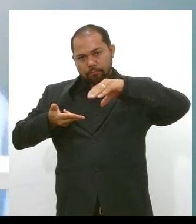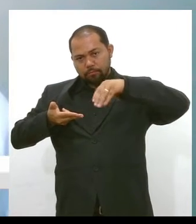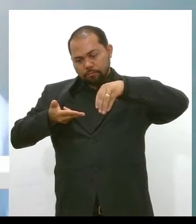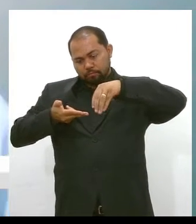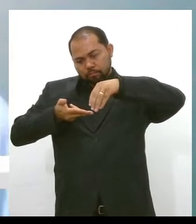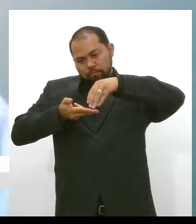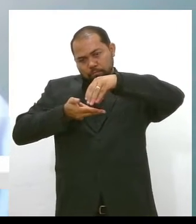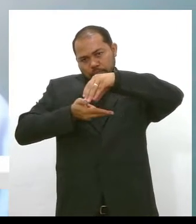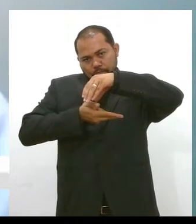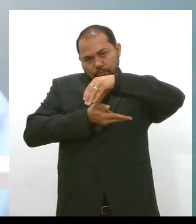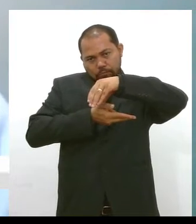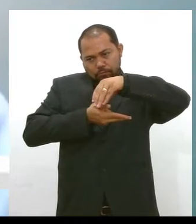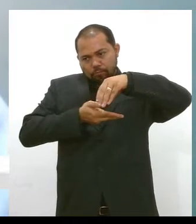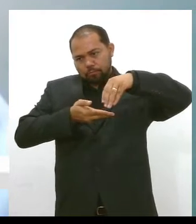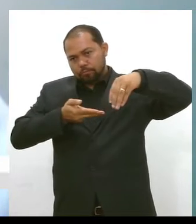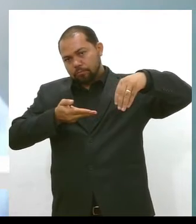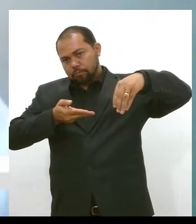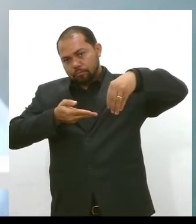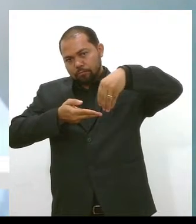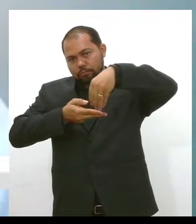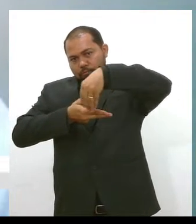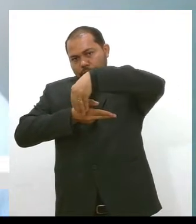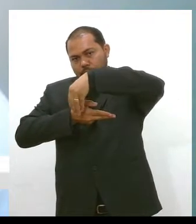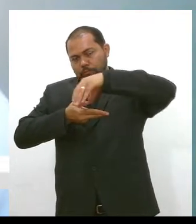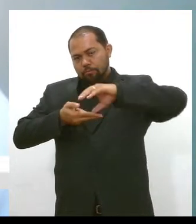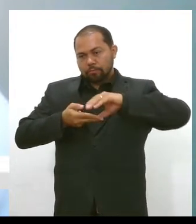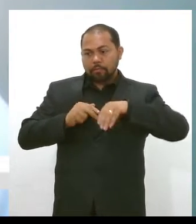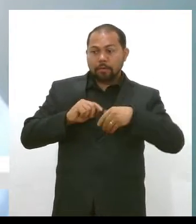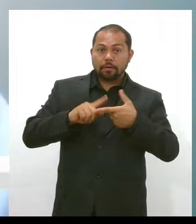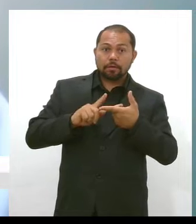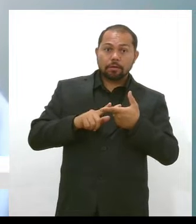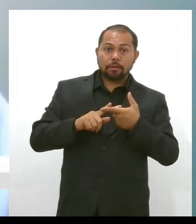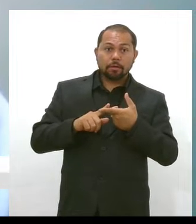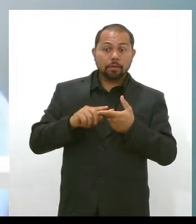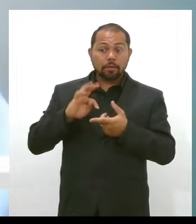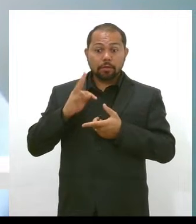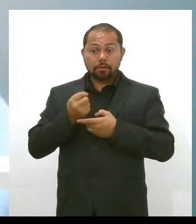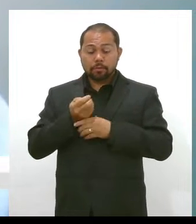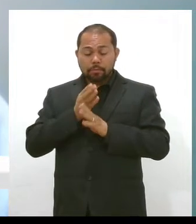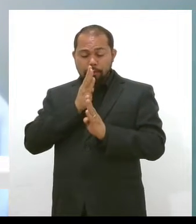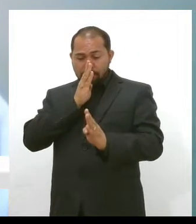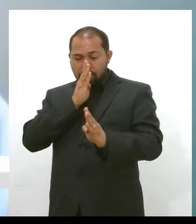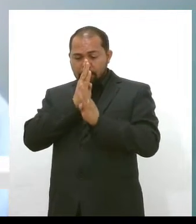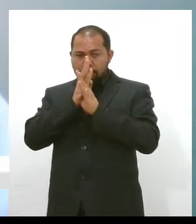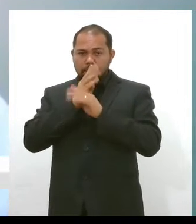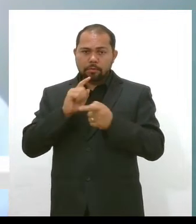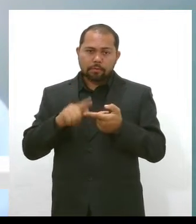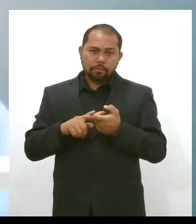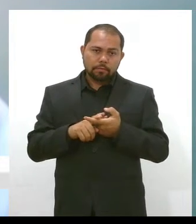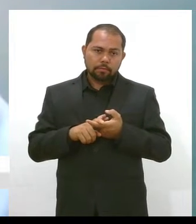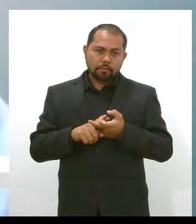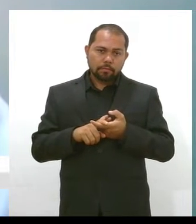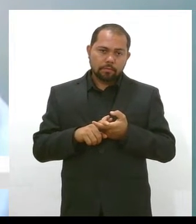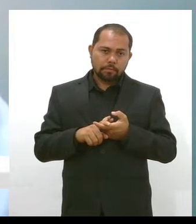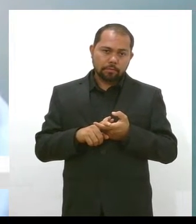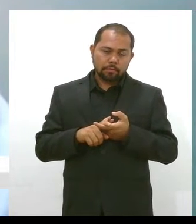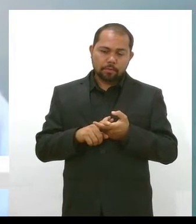mais especializados, tudo para identificar nódulos, né,